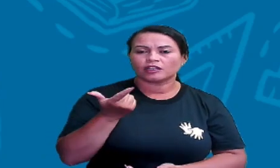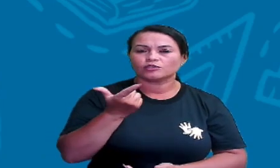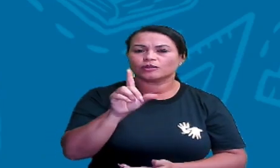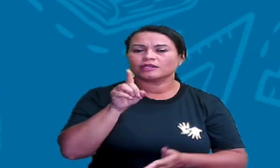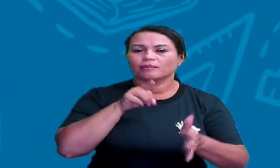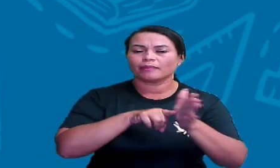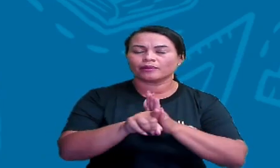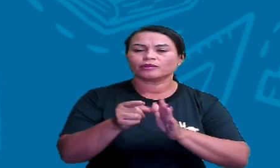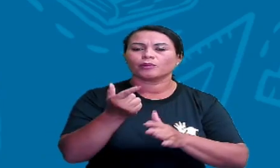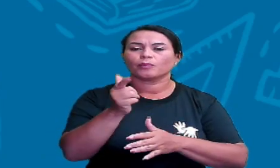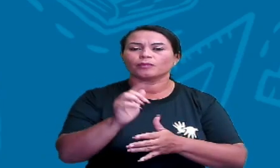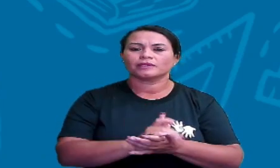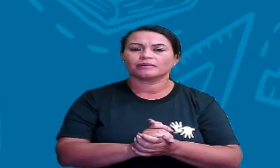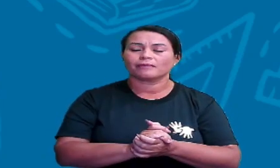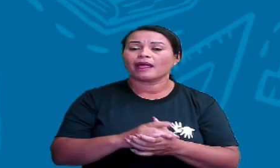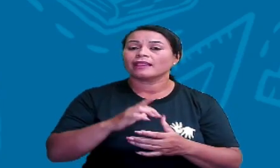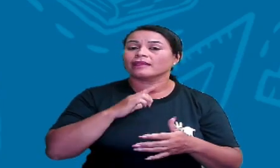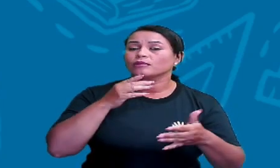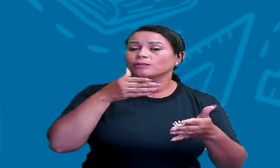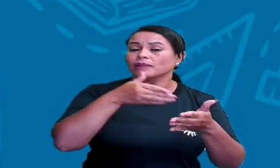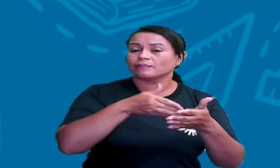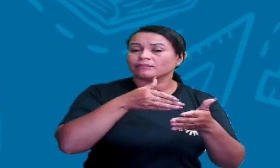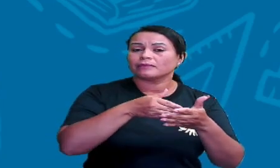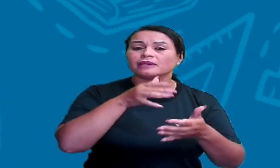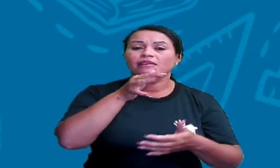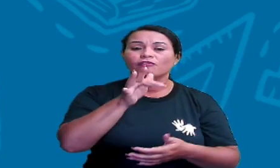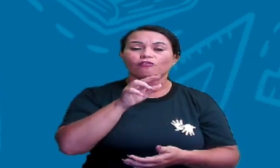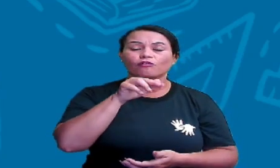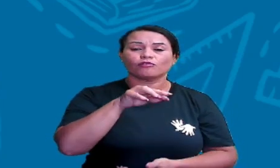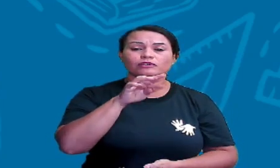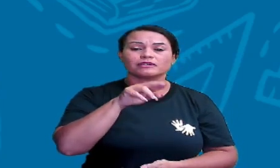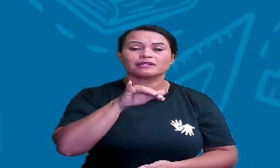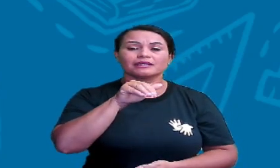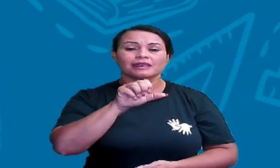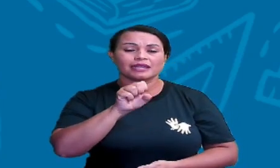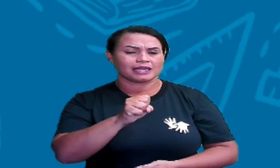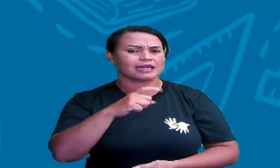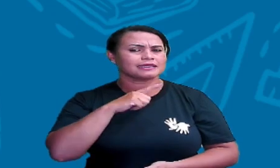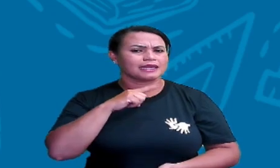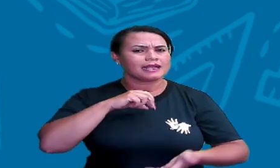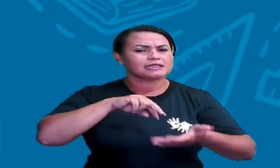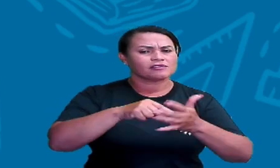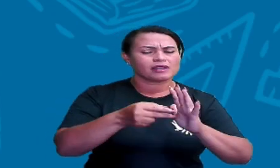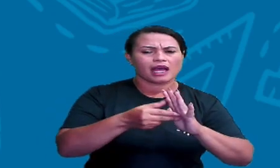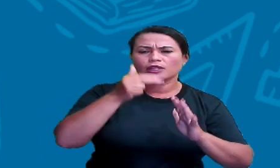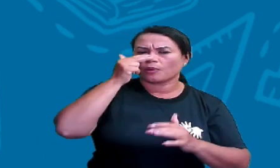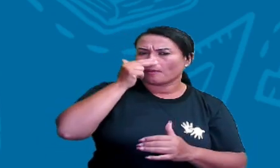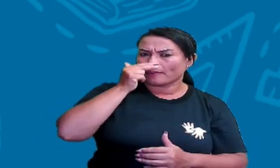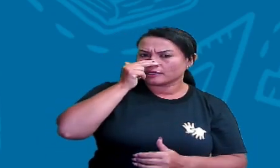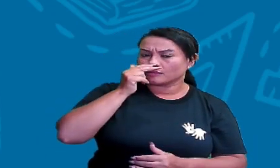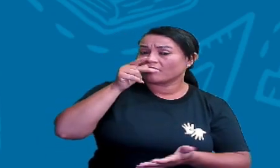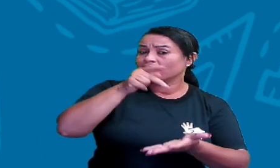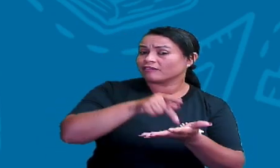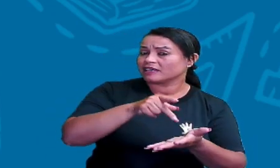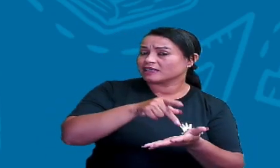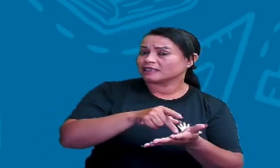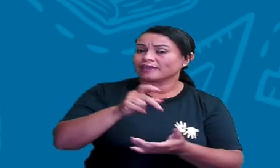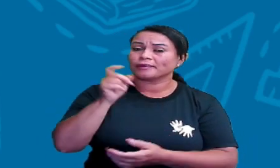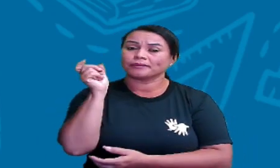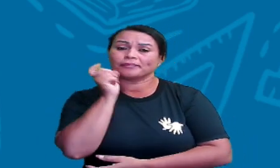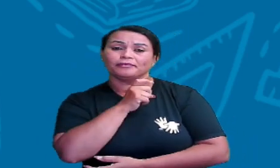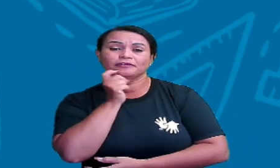questão. Limite e fronteira têm o mesmo significado, verdadeiro ou